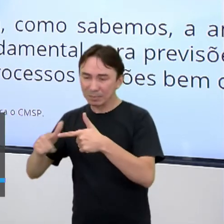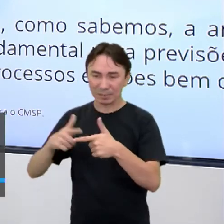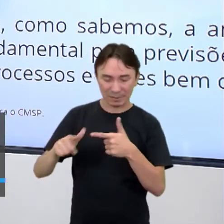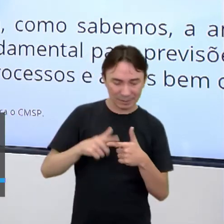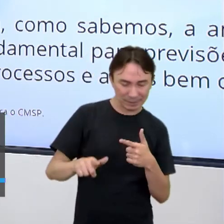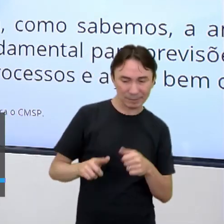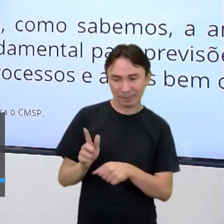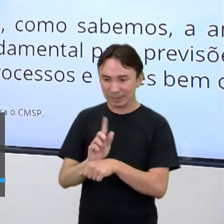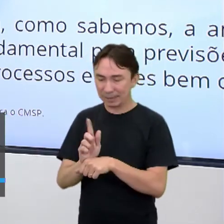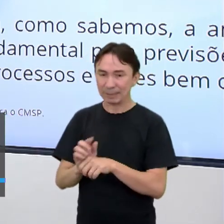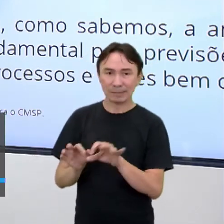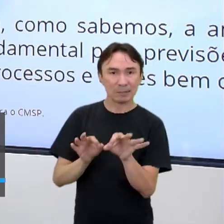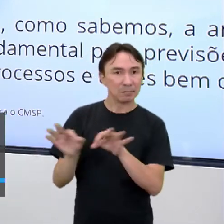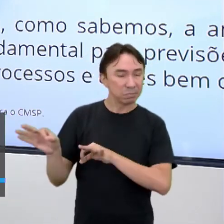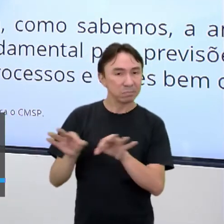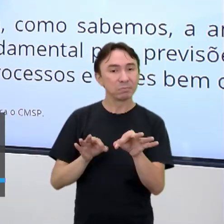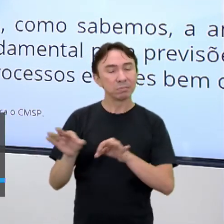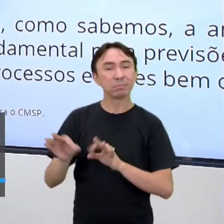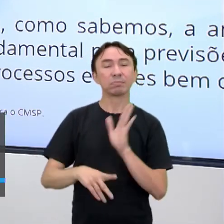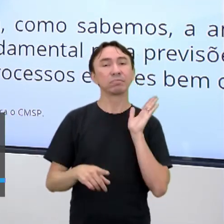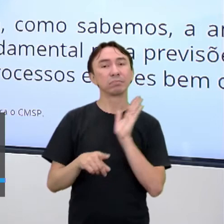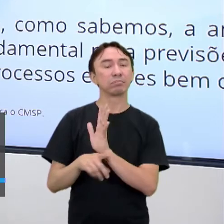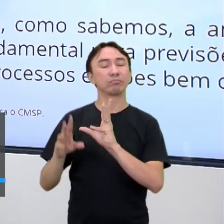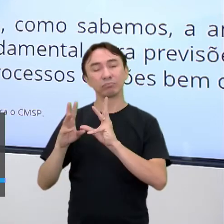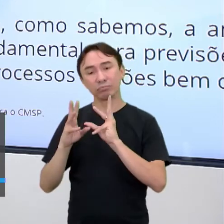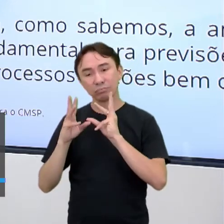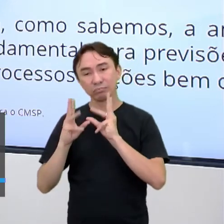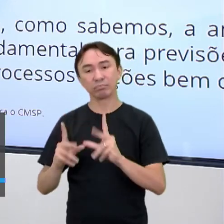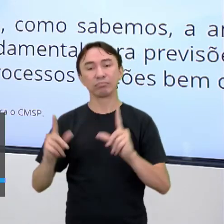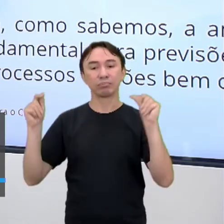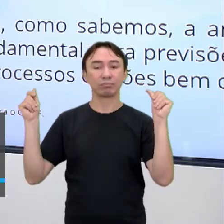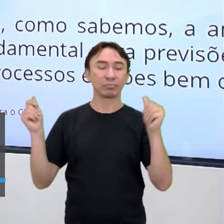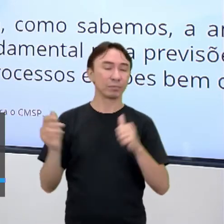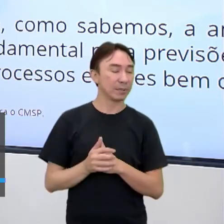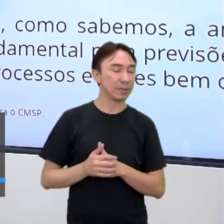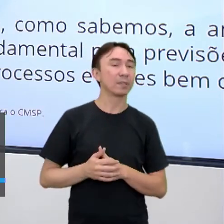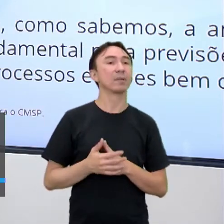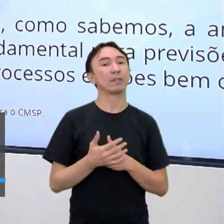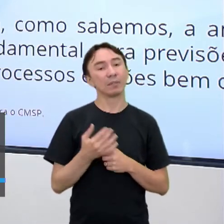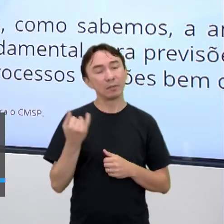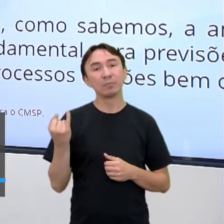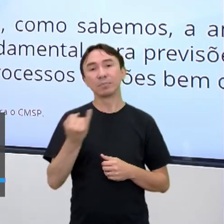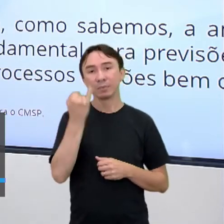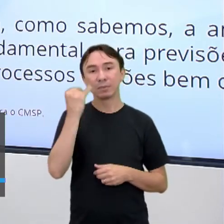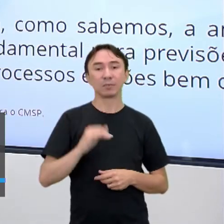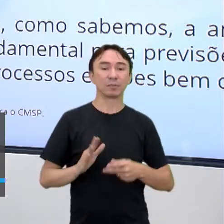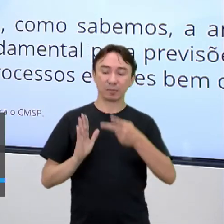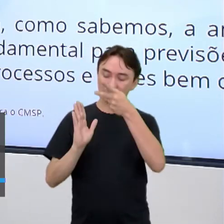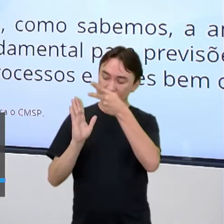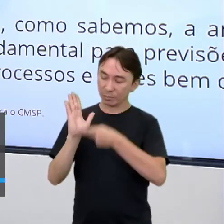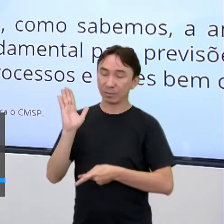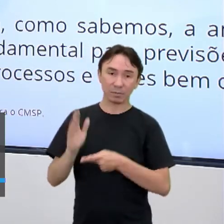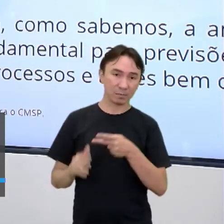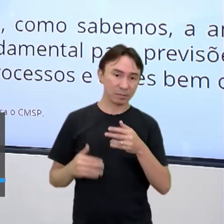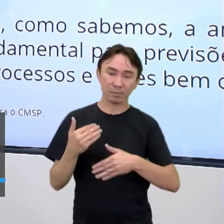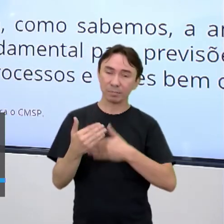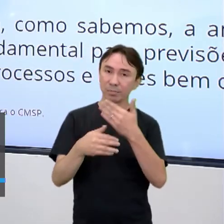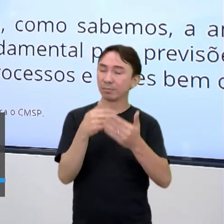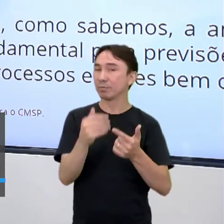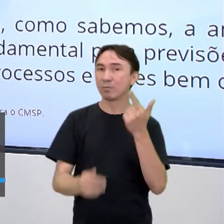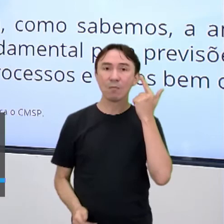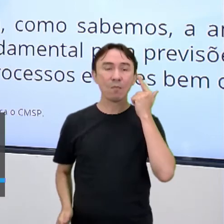que fazem, né, que normalmente algo aconteça, né, que um projeto vá adiante, tá? Isso